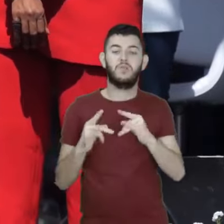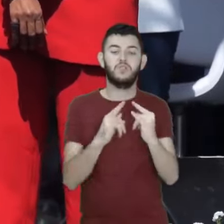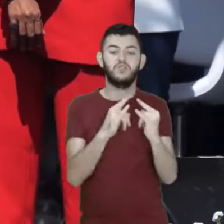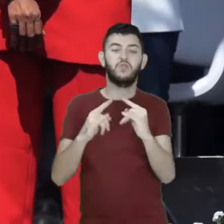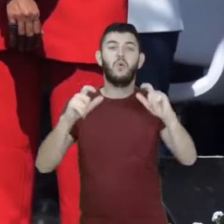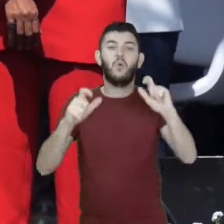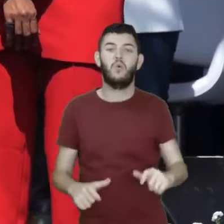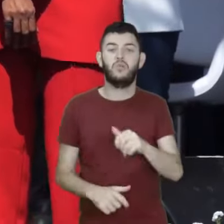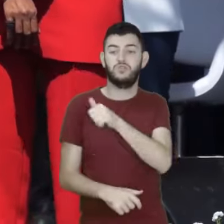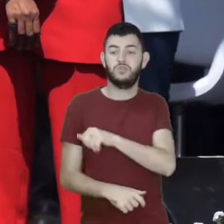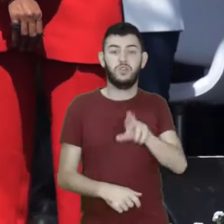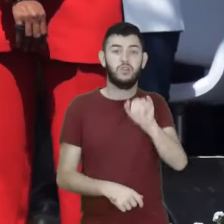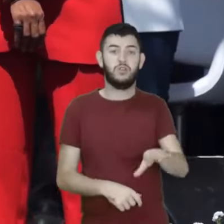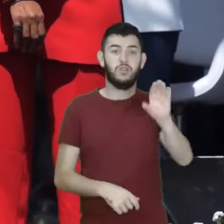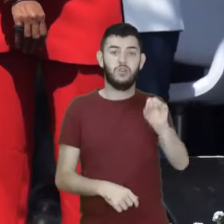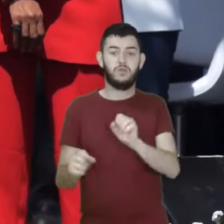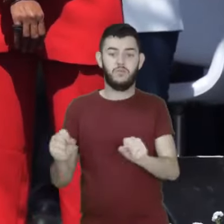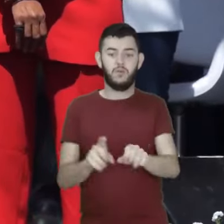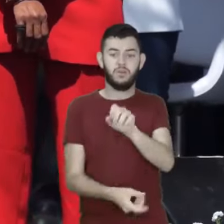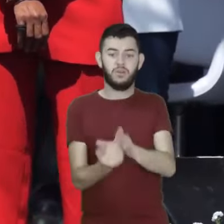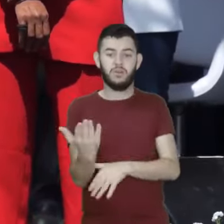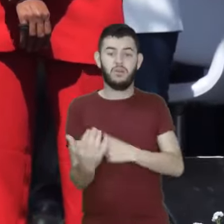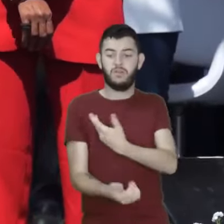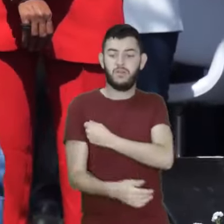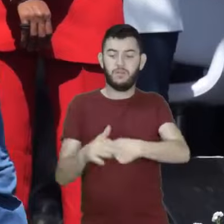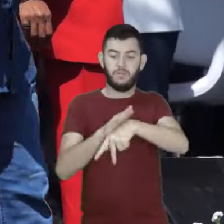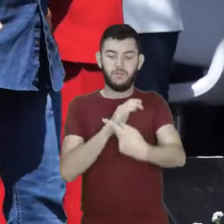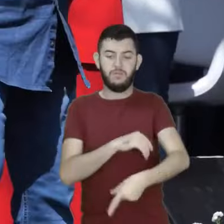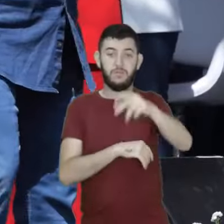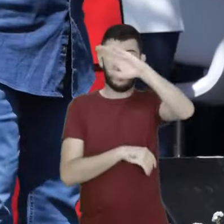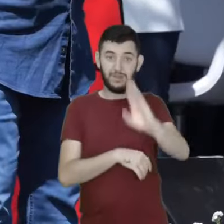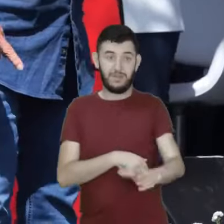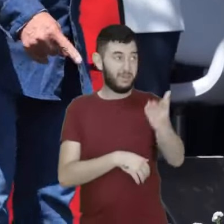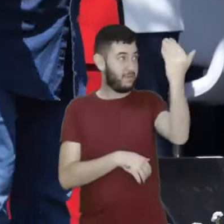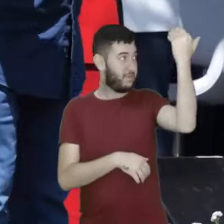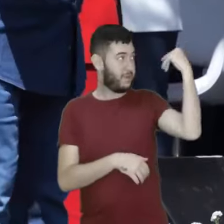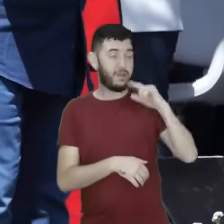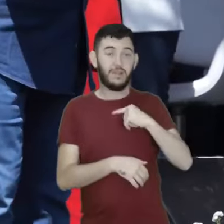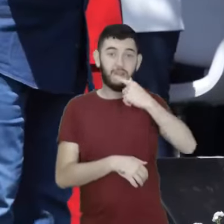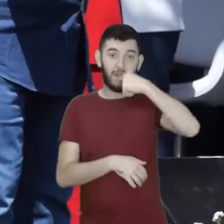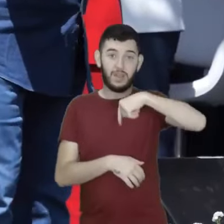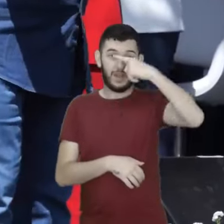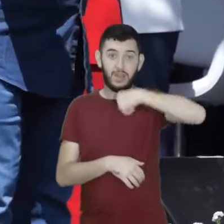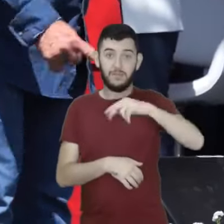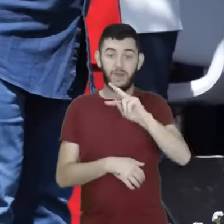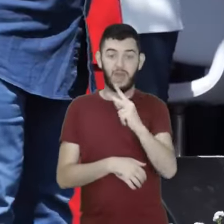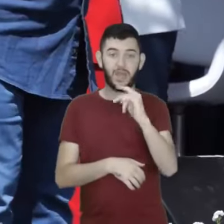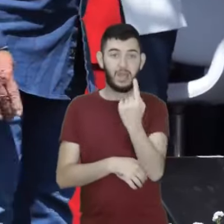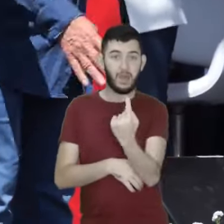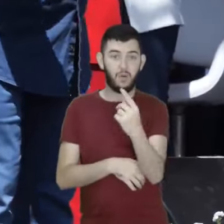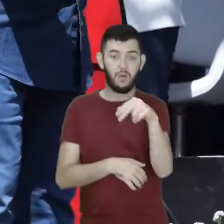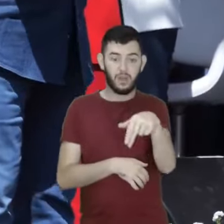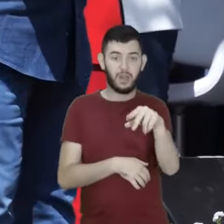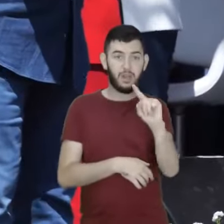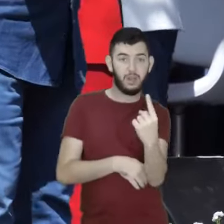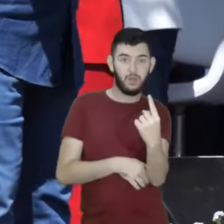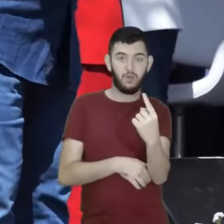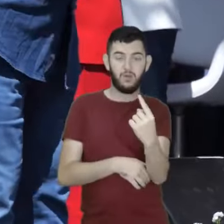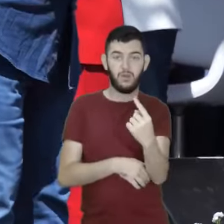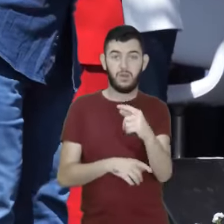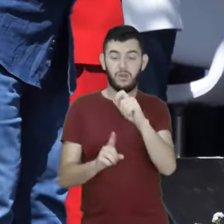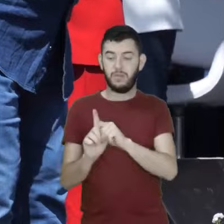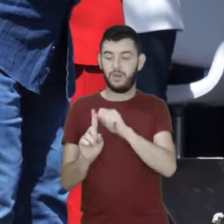nesse país. Quando teve a gripe H1N1, ou seja, nós em 3 meses, nós